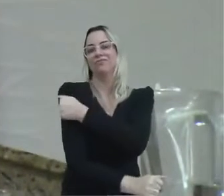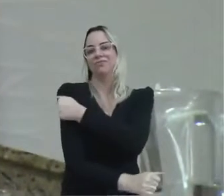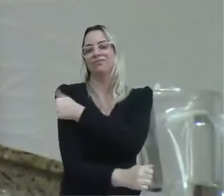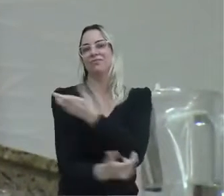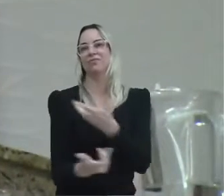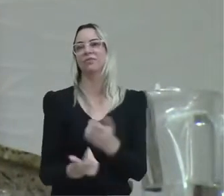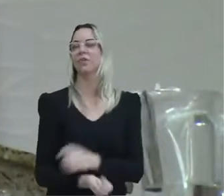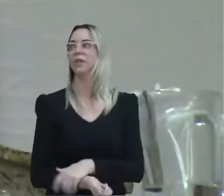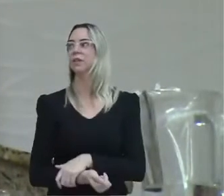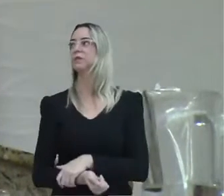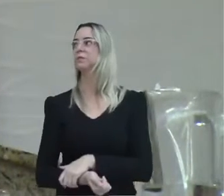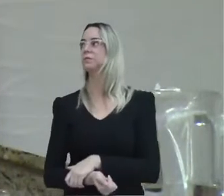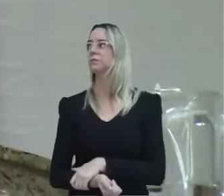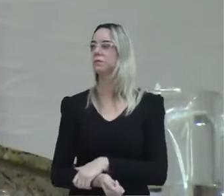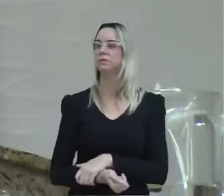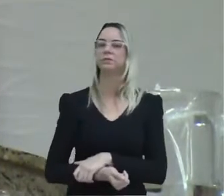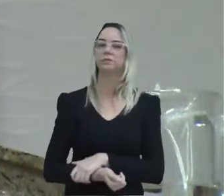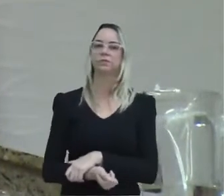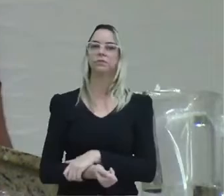forma desconsiderado.